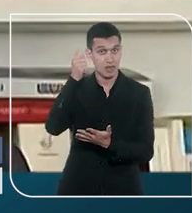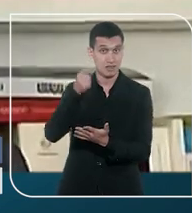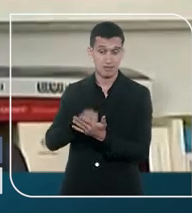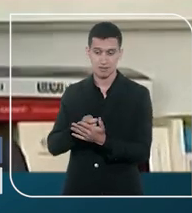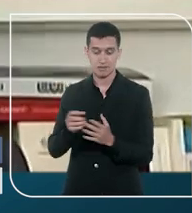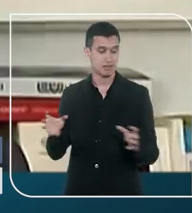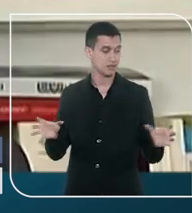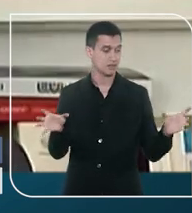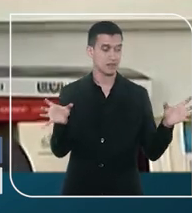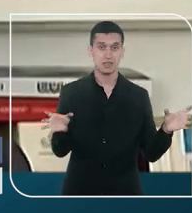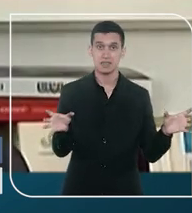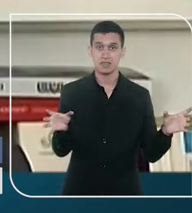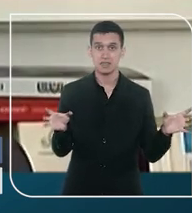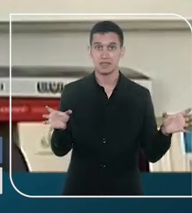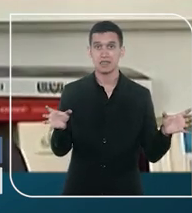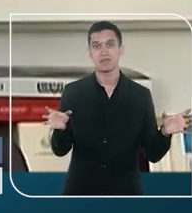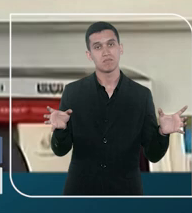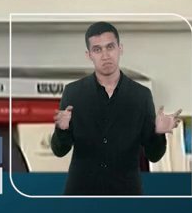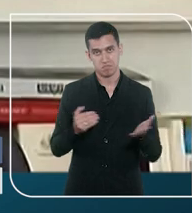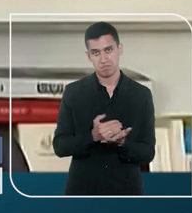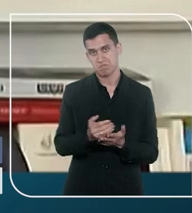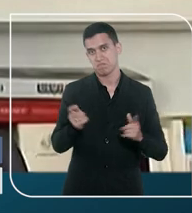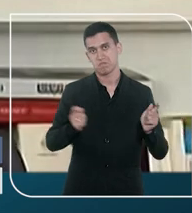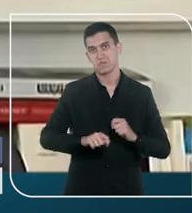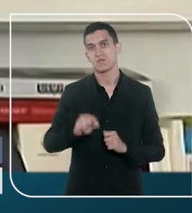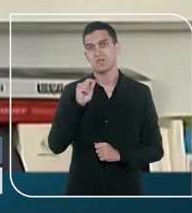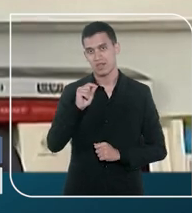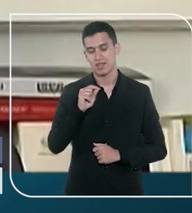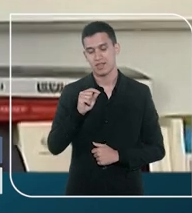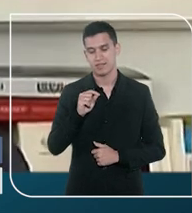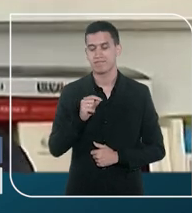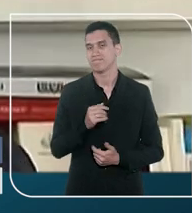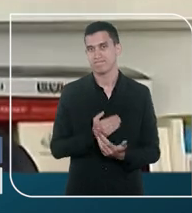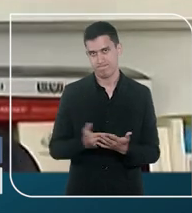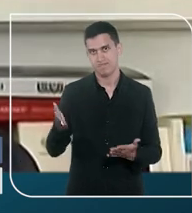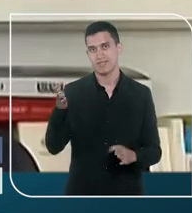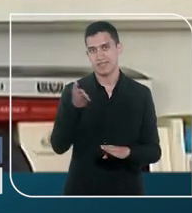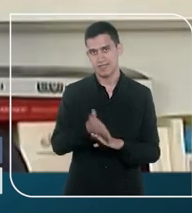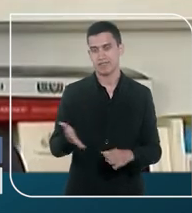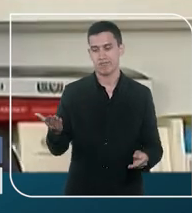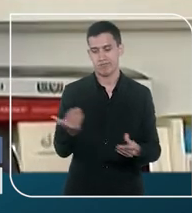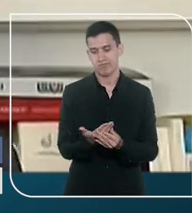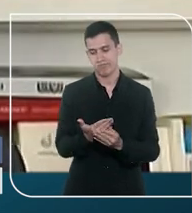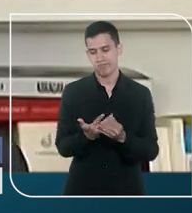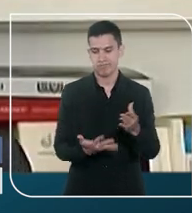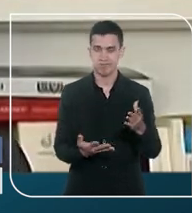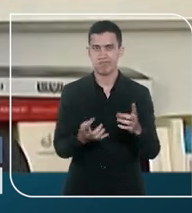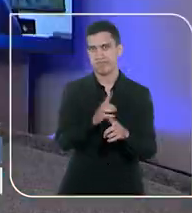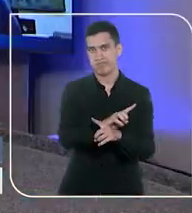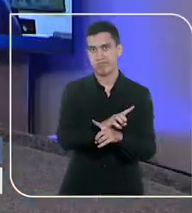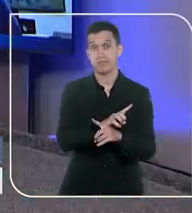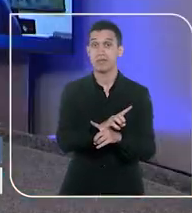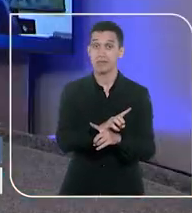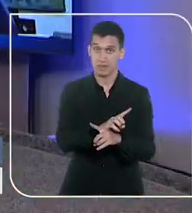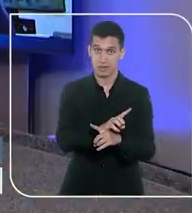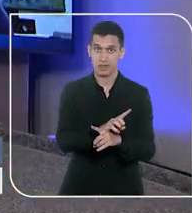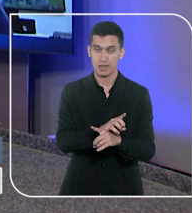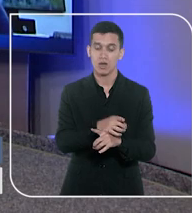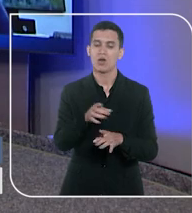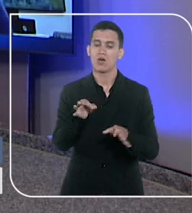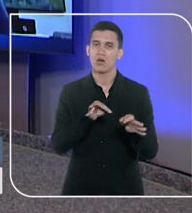fracionários, essas turmas, seria possível a interposição dos embargos de divergência. A finalidade, basicamente,